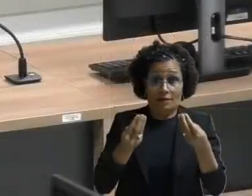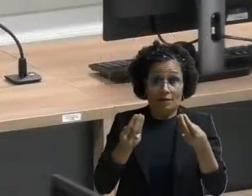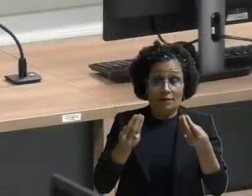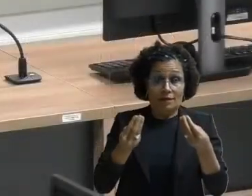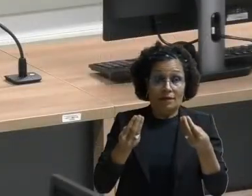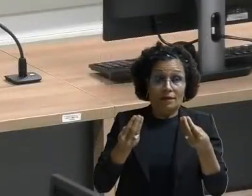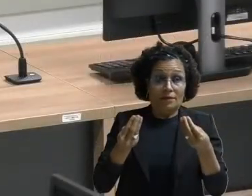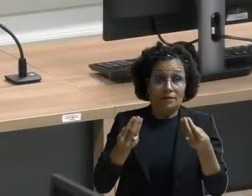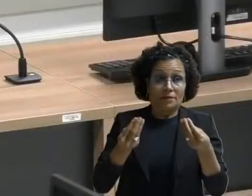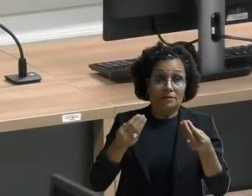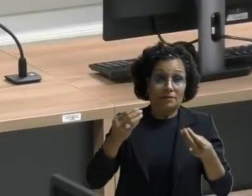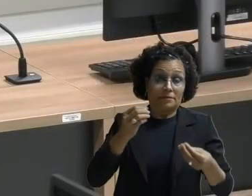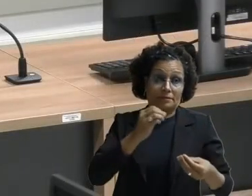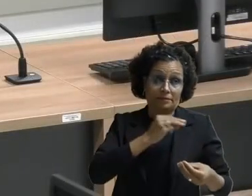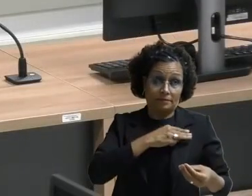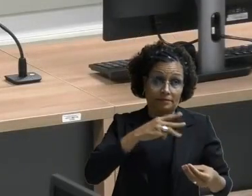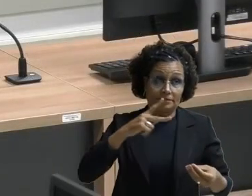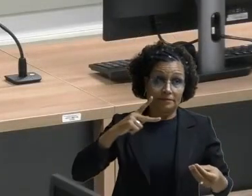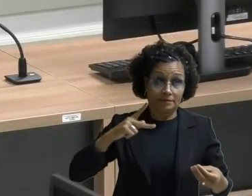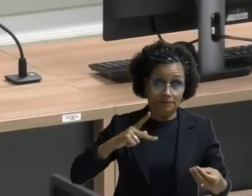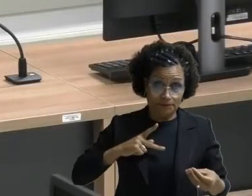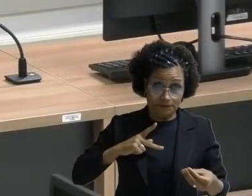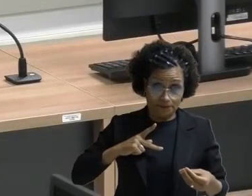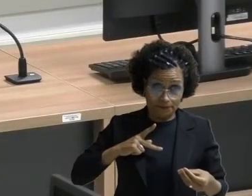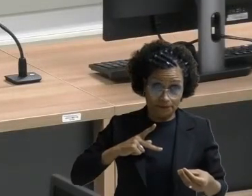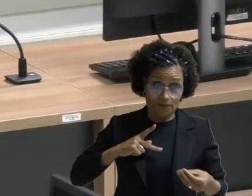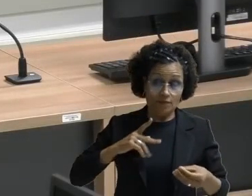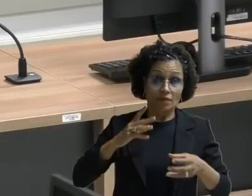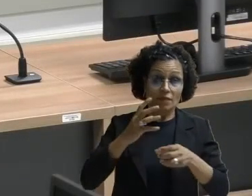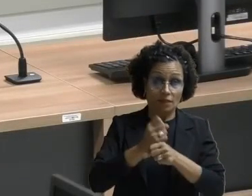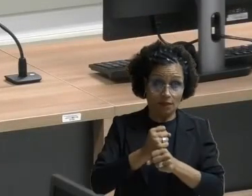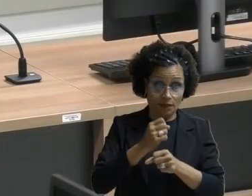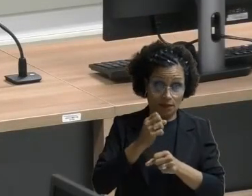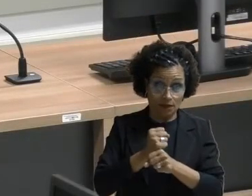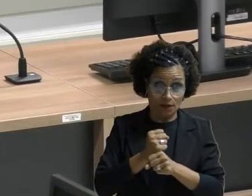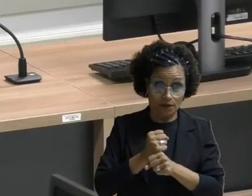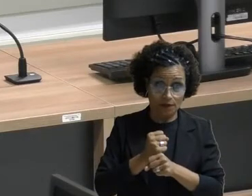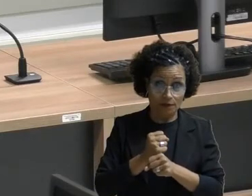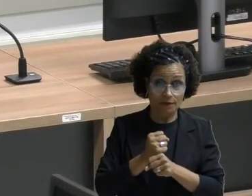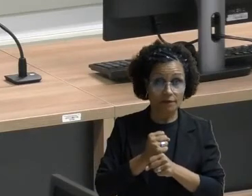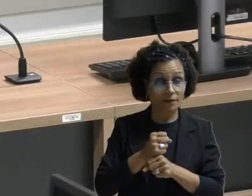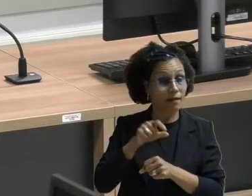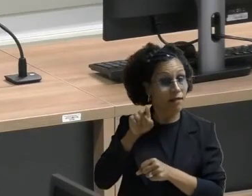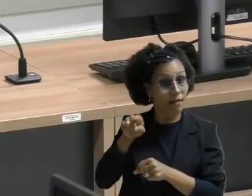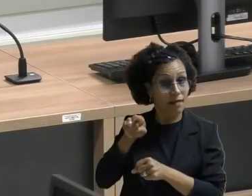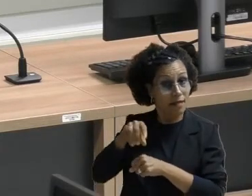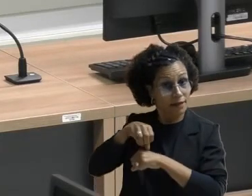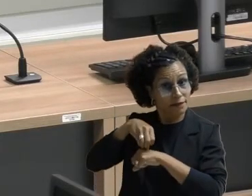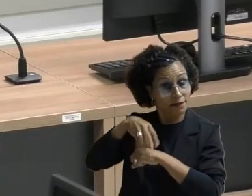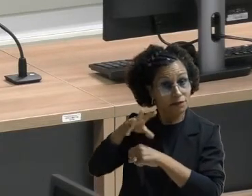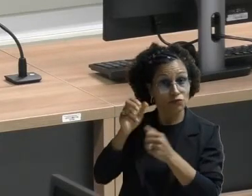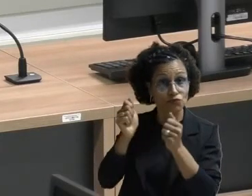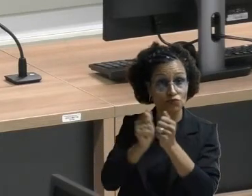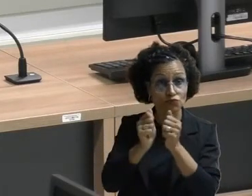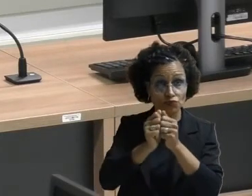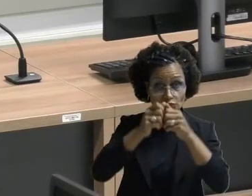O Ministério Público de Contas, que é o órgão indicado junto ao Tribunal de Contas,